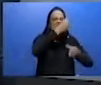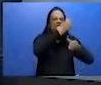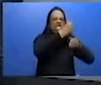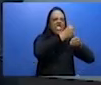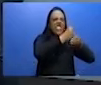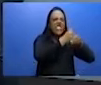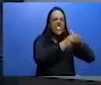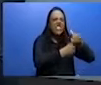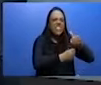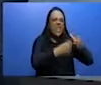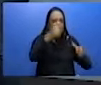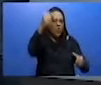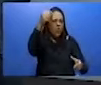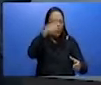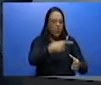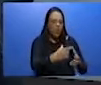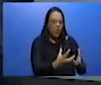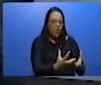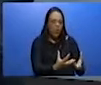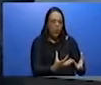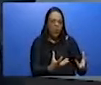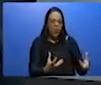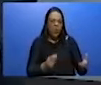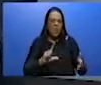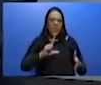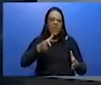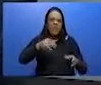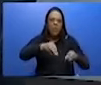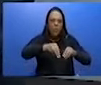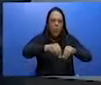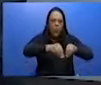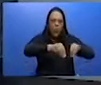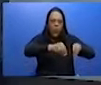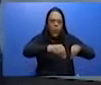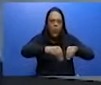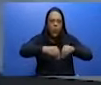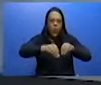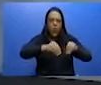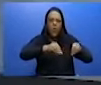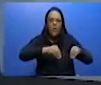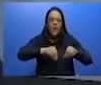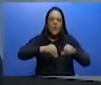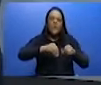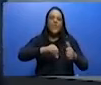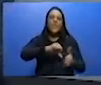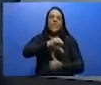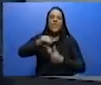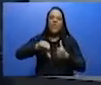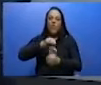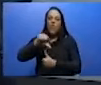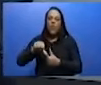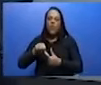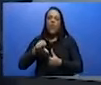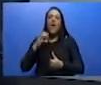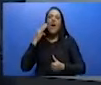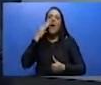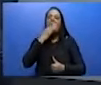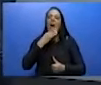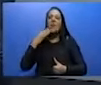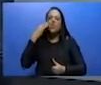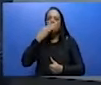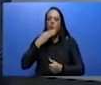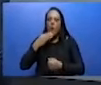secar, por último, um processo de branqueamento. No final, tinha-se o resultado de um açúcar